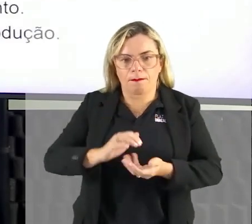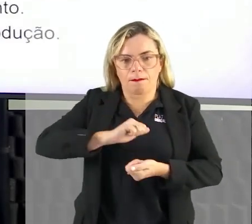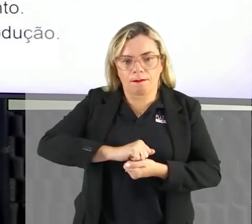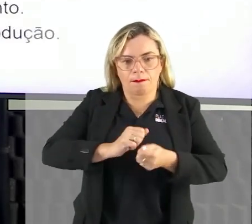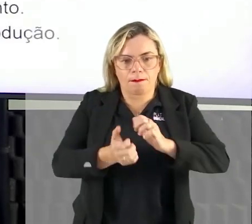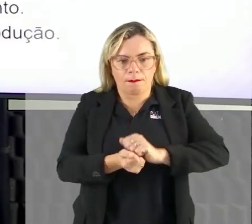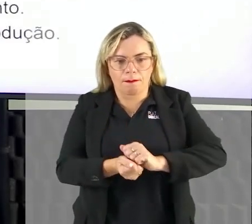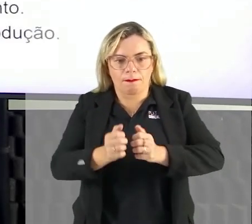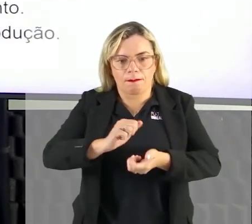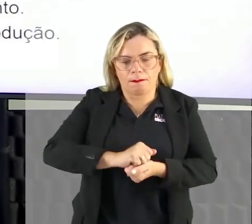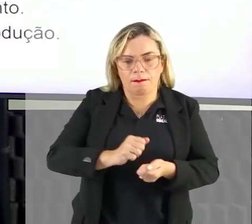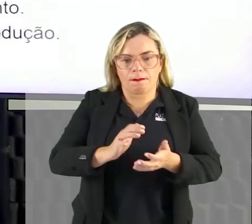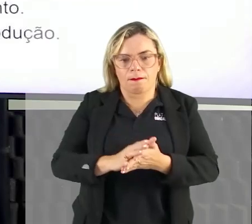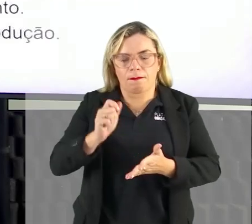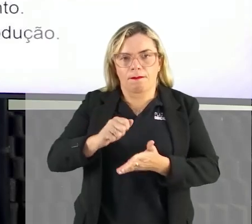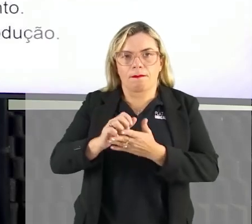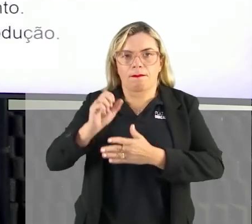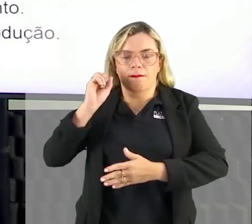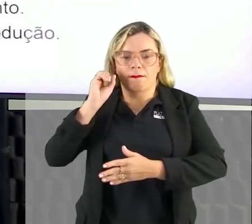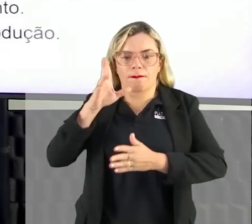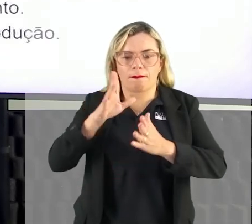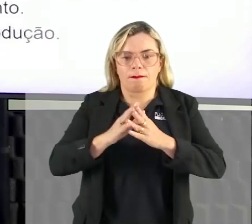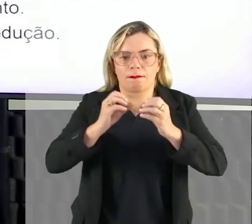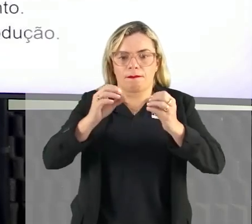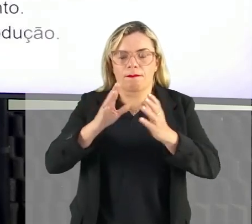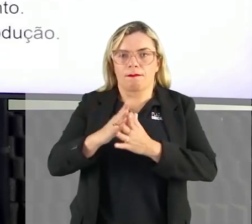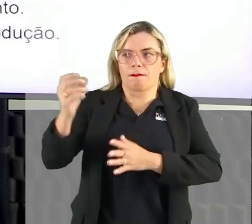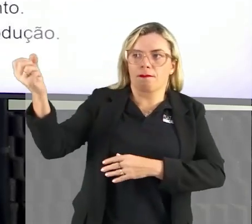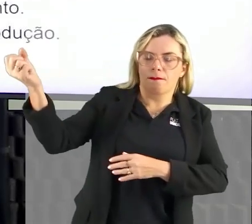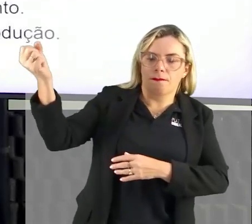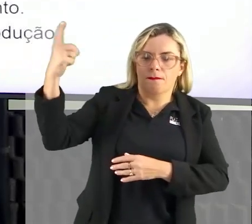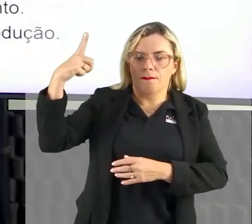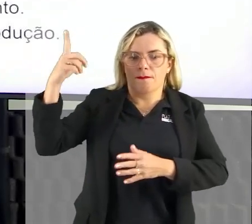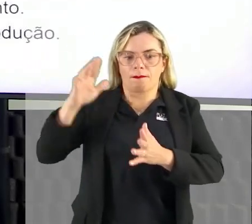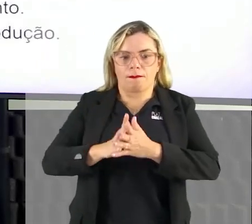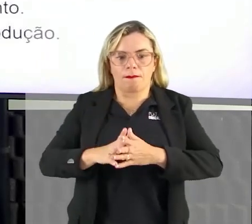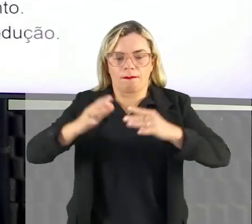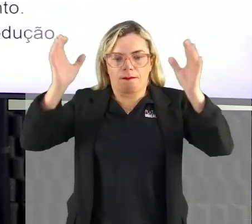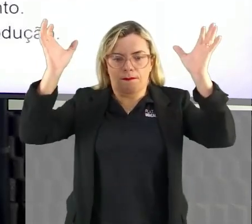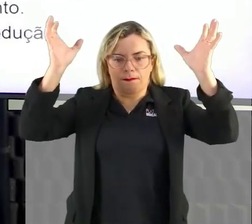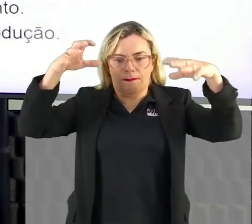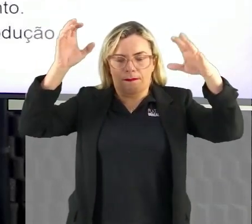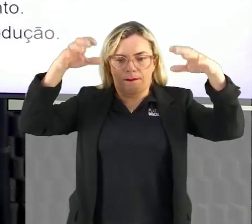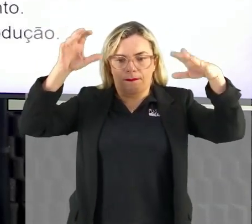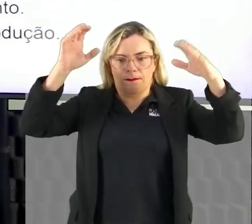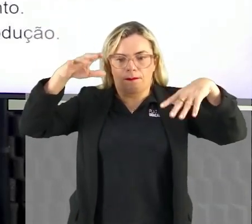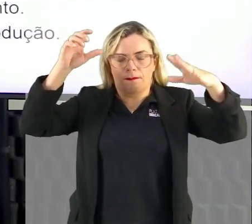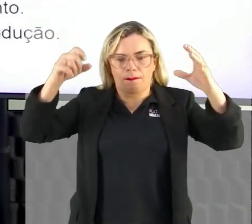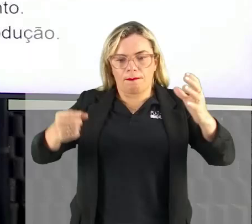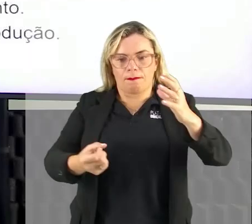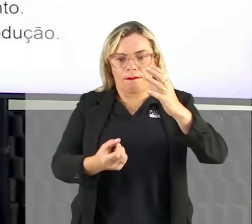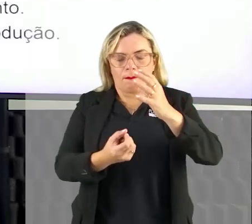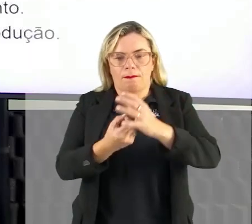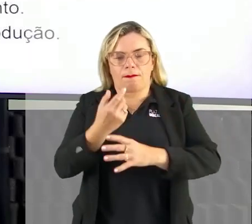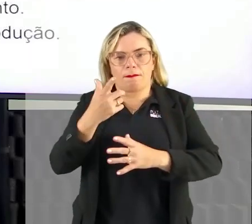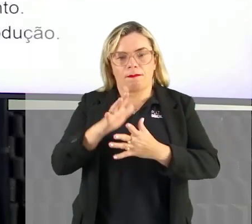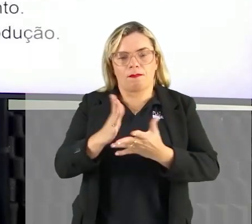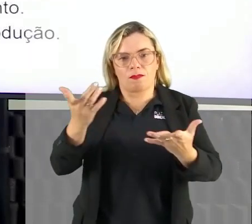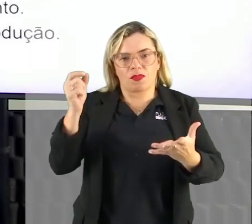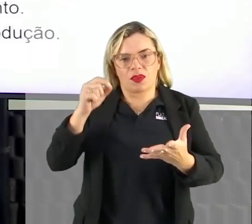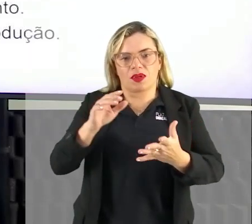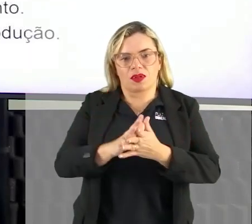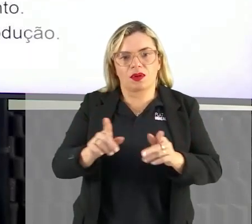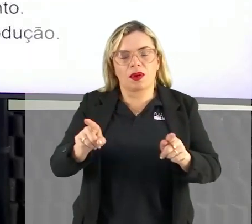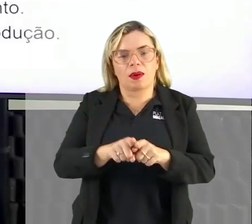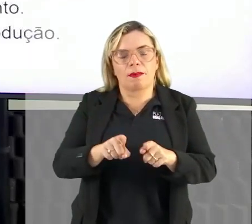Quando são arremessadas e ficam expostas ao sol e à chuva, germinam até mesmo em solos pouco